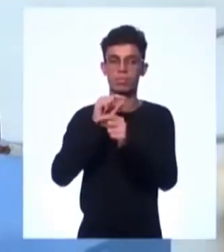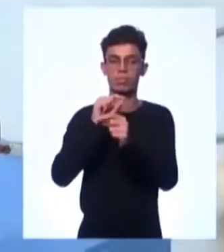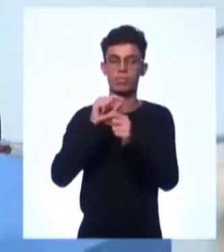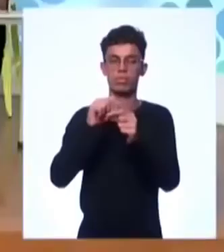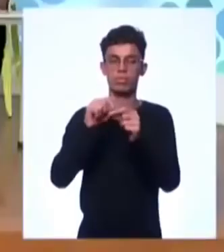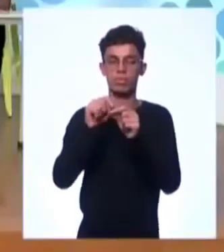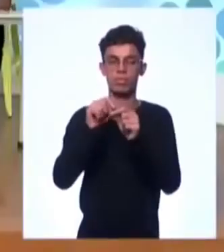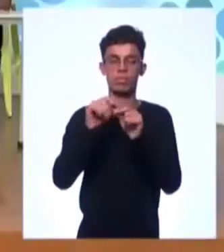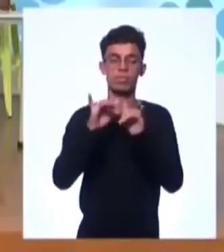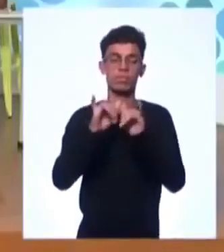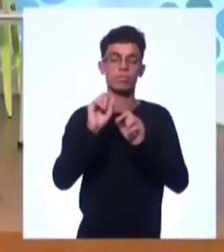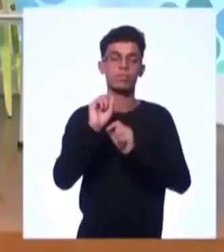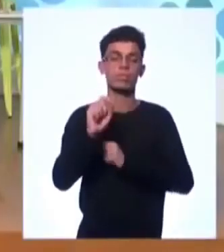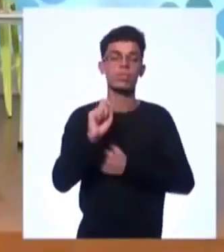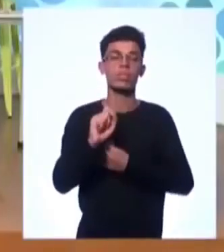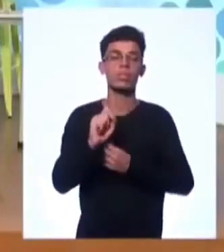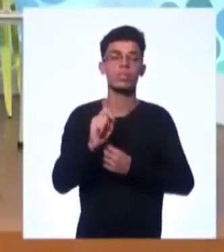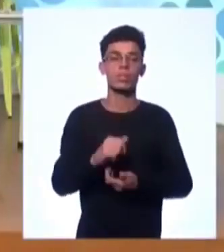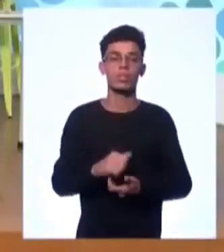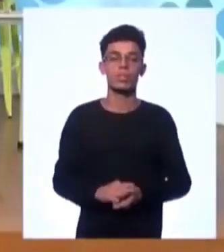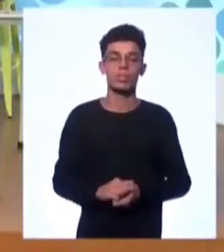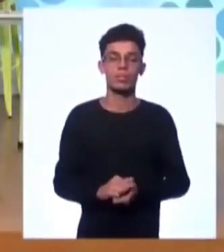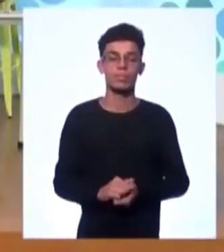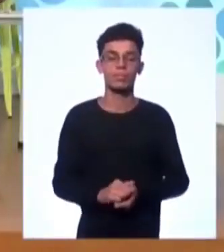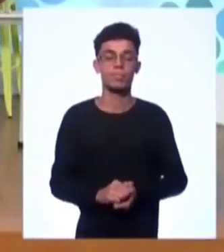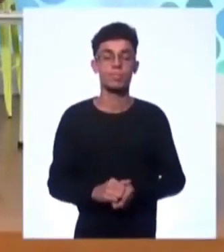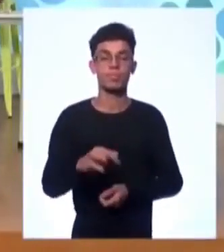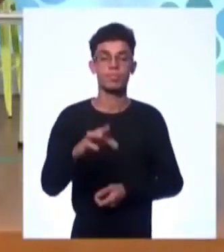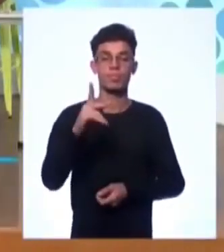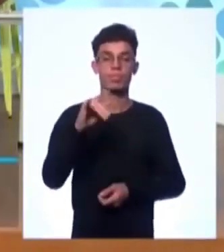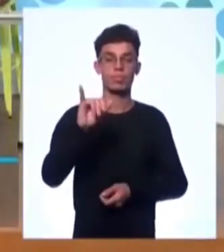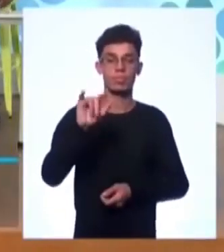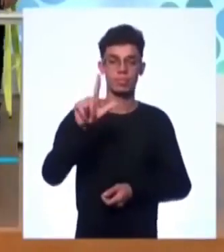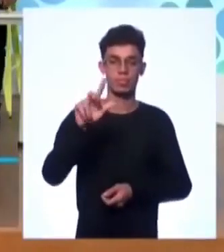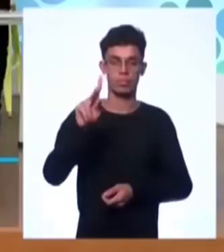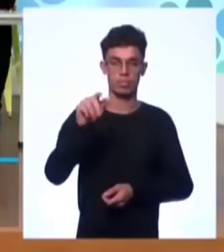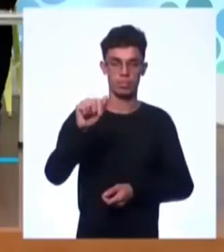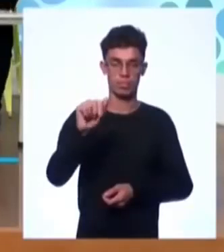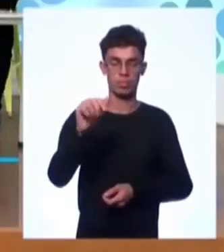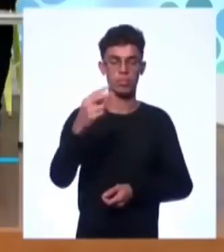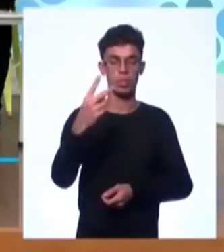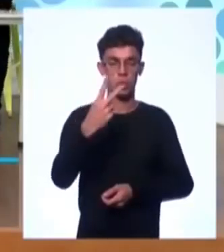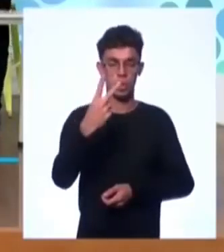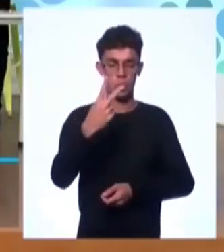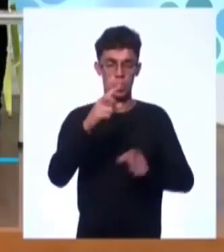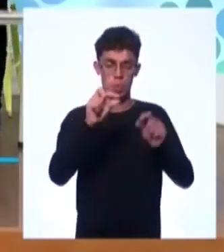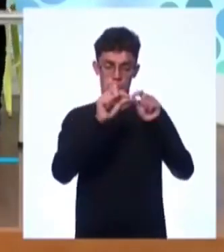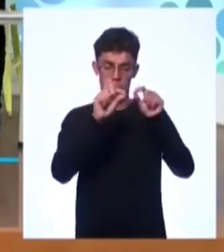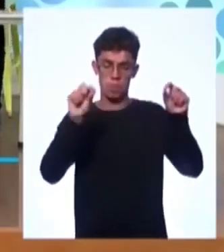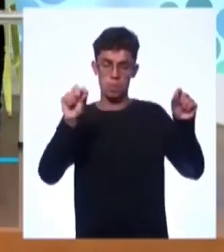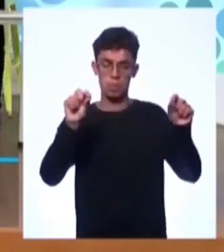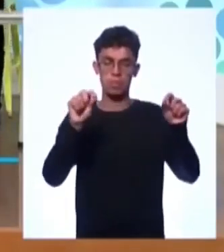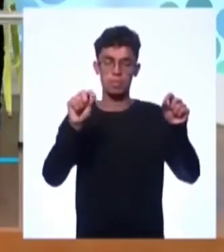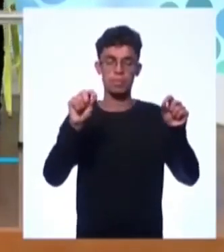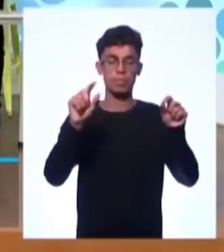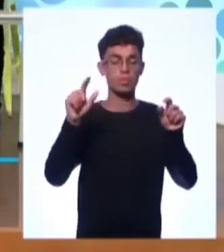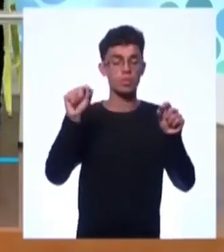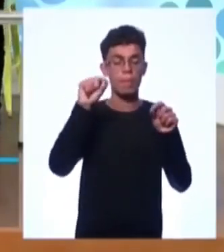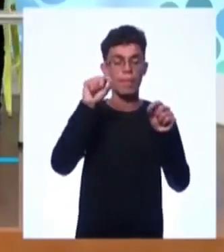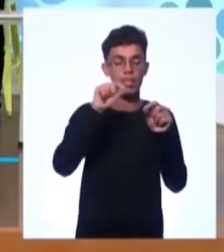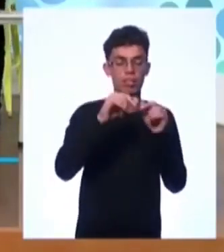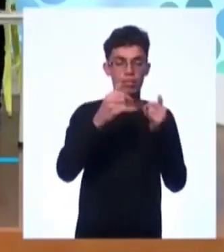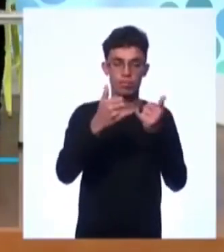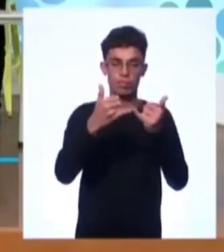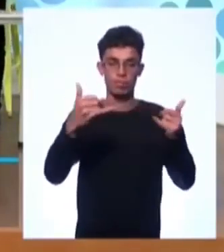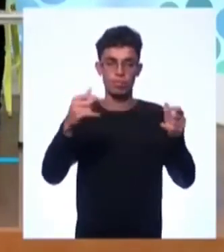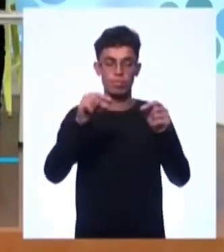Só para comentar, Fábio, a questão de você, né, da pilha, né? Você colocou uma pilha aí, 2 fios, né? E aí, conforme você ligou o sistema, gerou uma